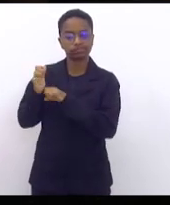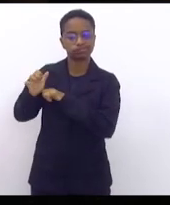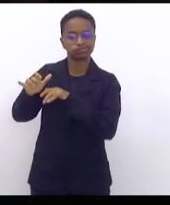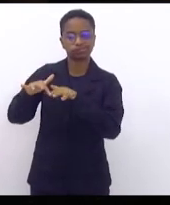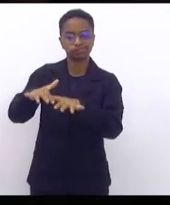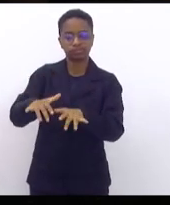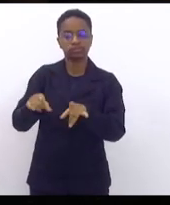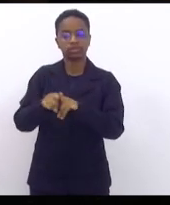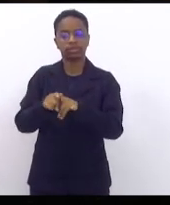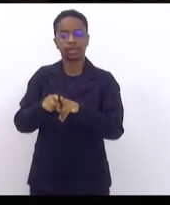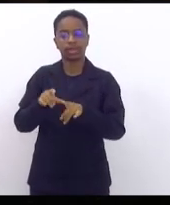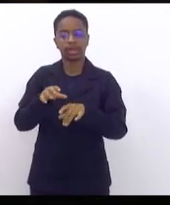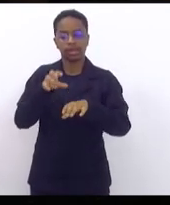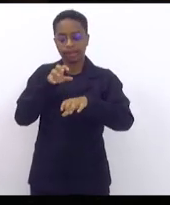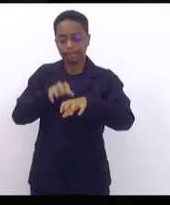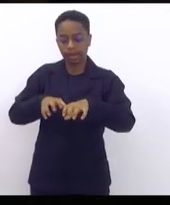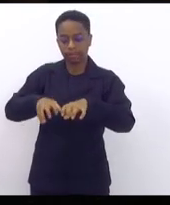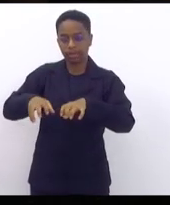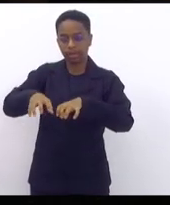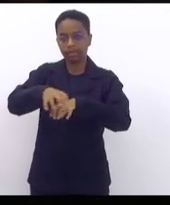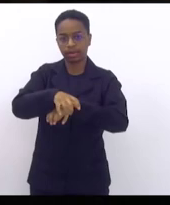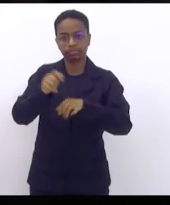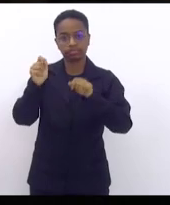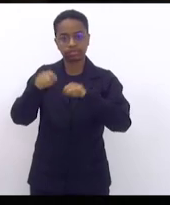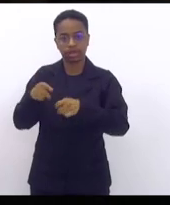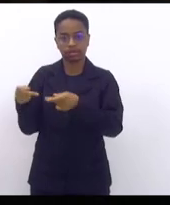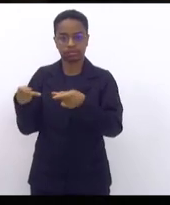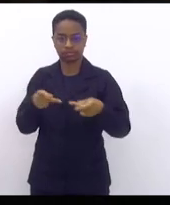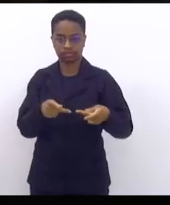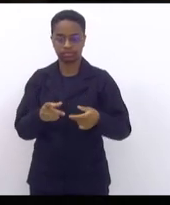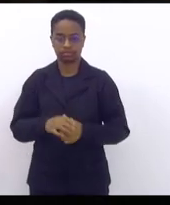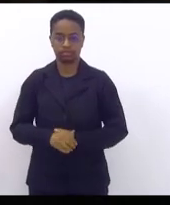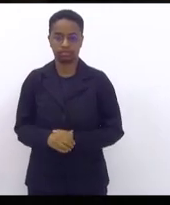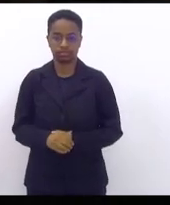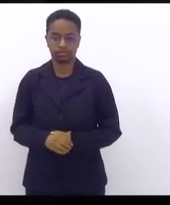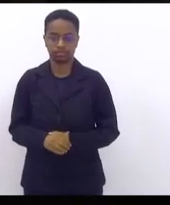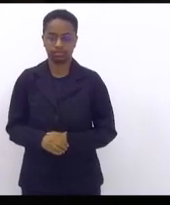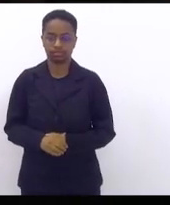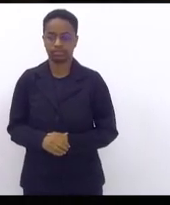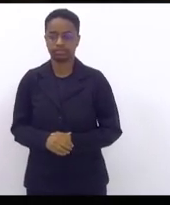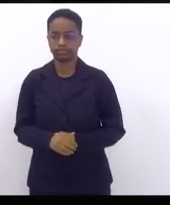toda a região metropolitana do nosso estado.